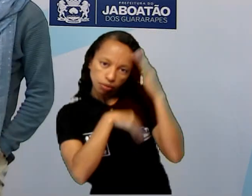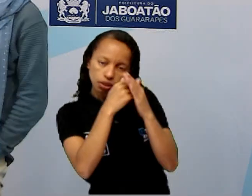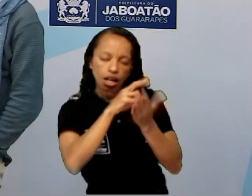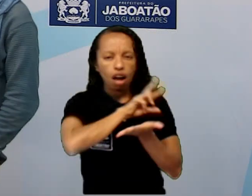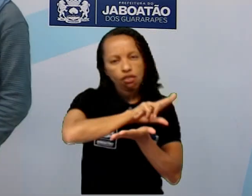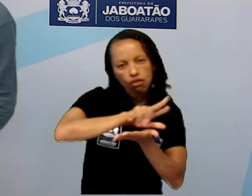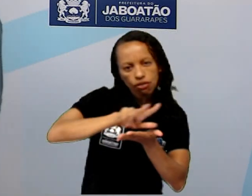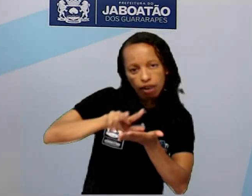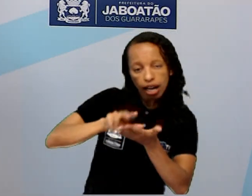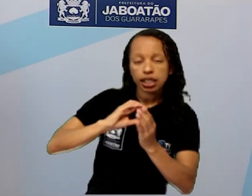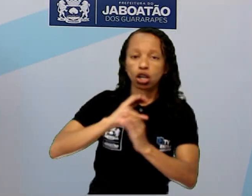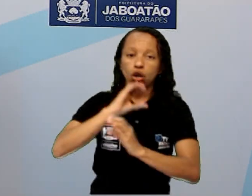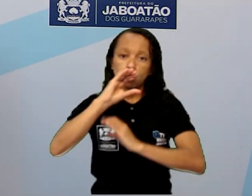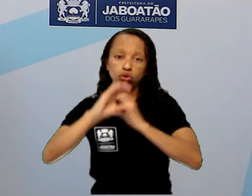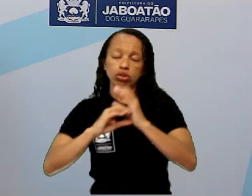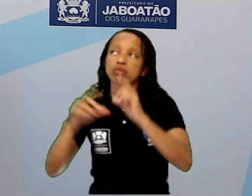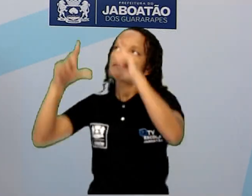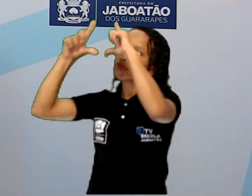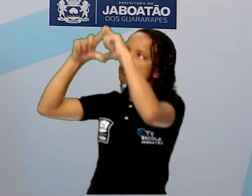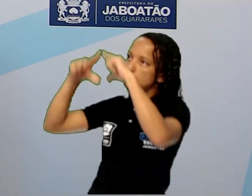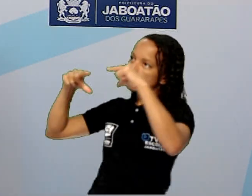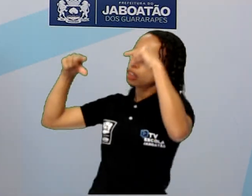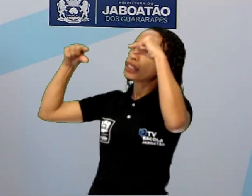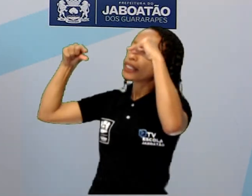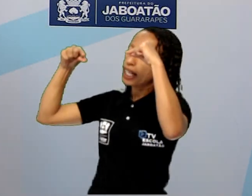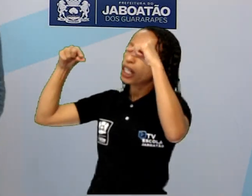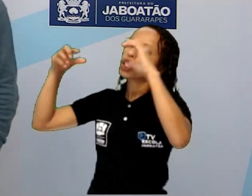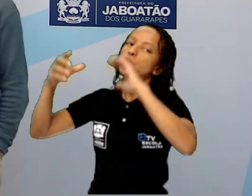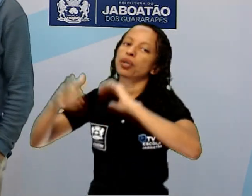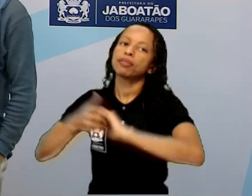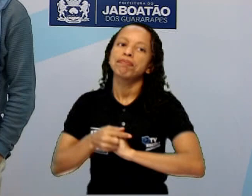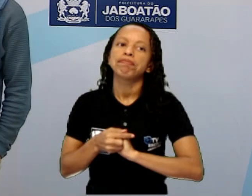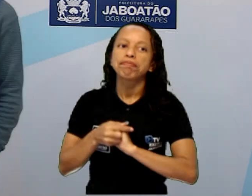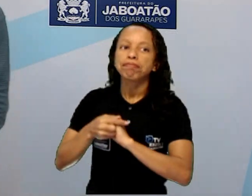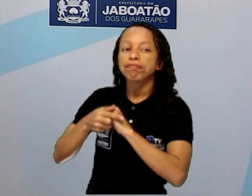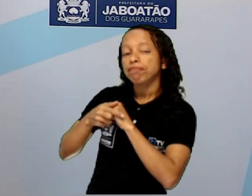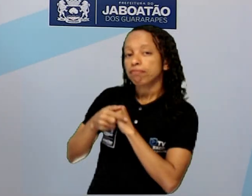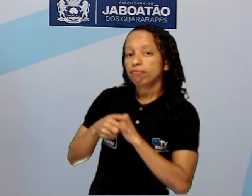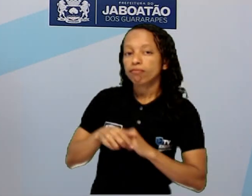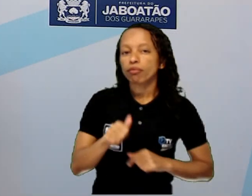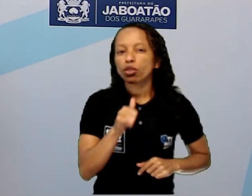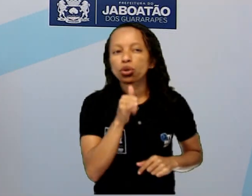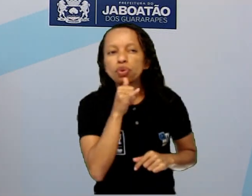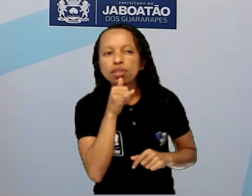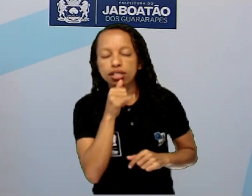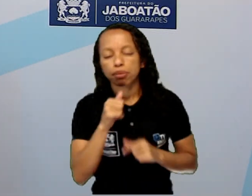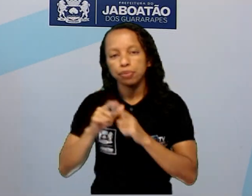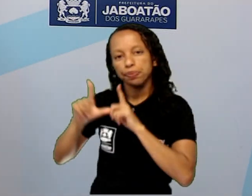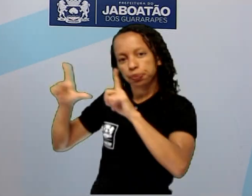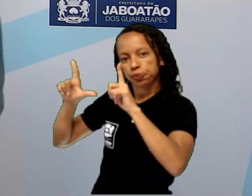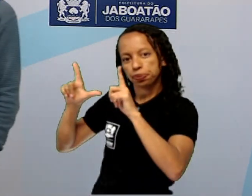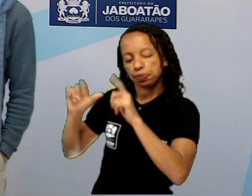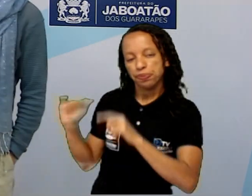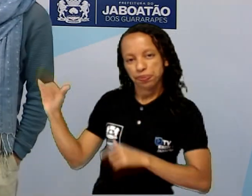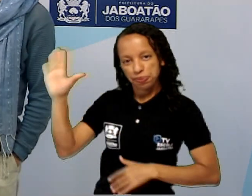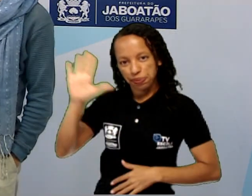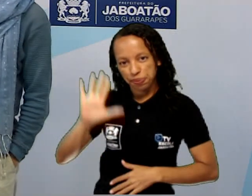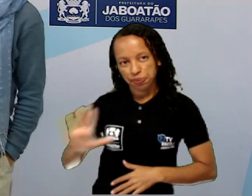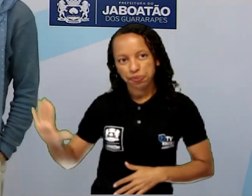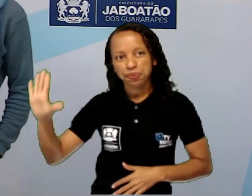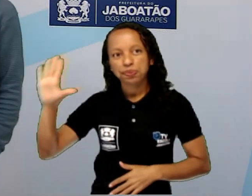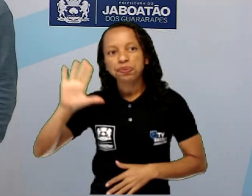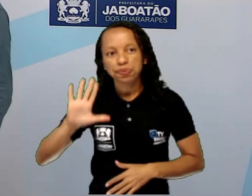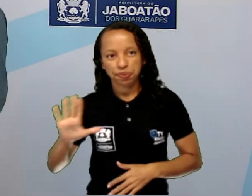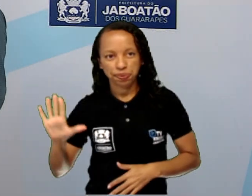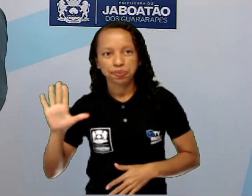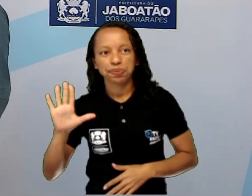a gente tem aqui a colomba pascal, ovos de Páscoa, aquele peixe ali bonito, a procissão de Ramos, e aqui a Paixão